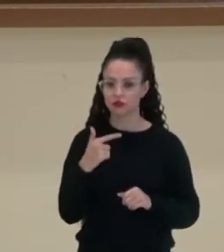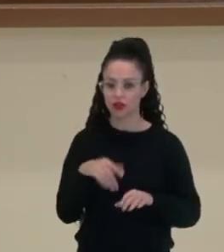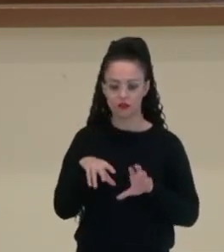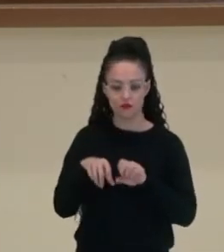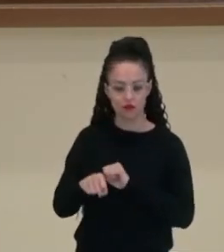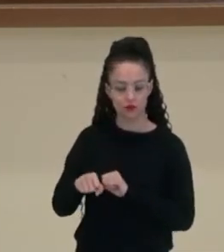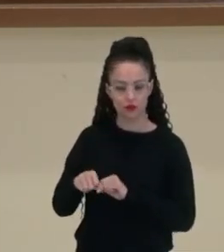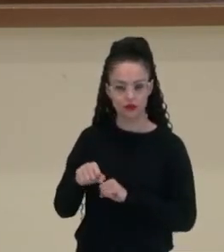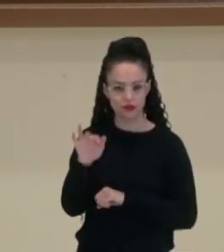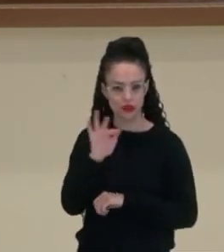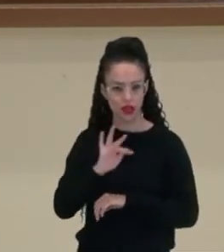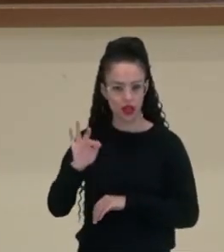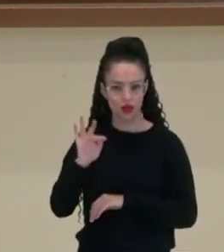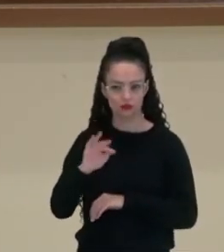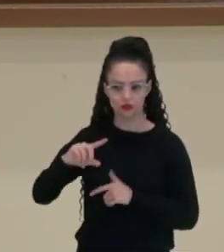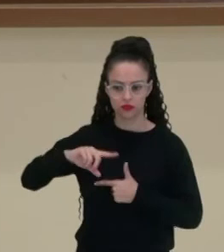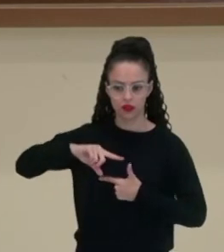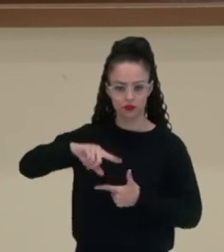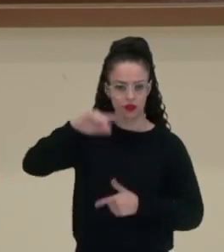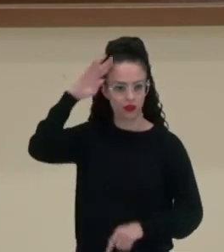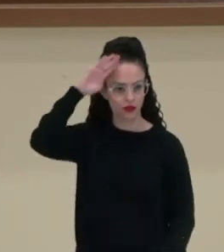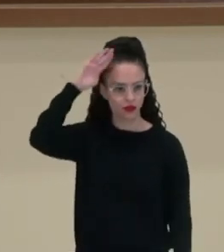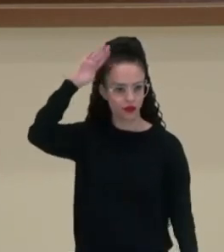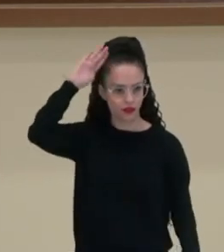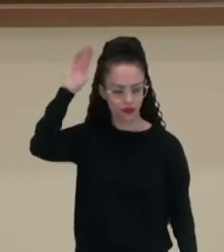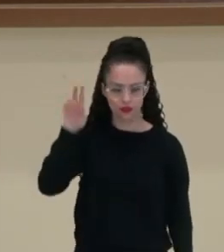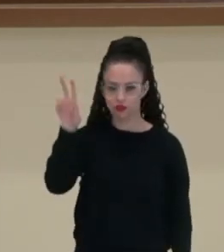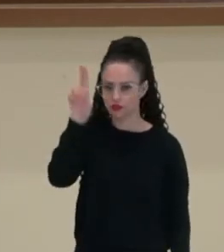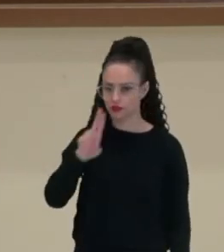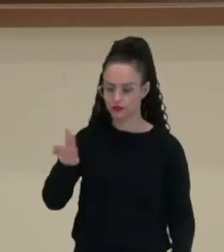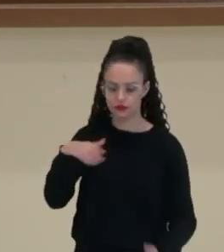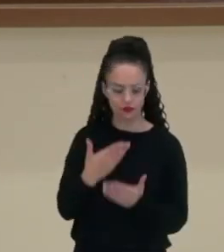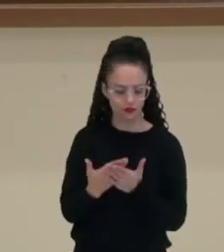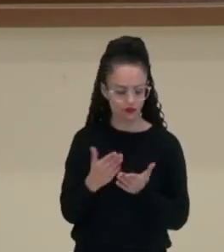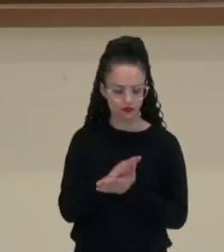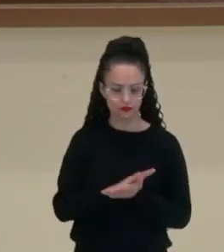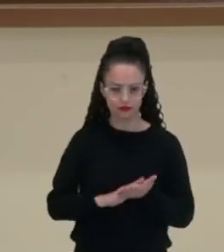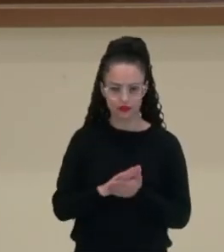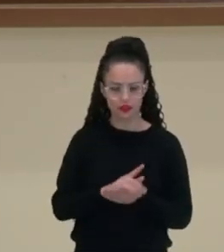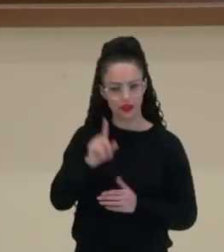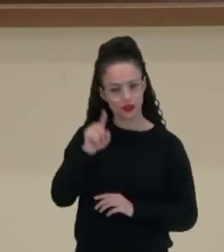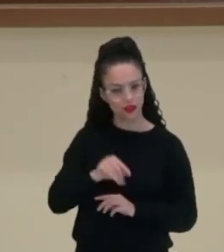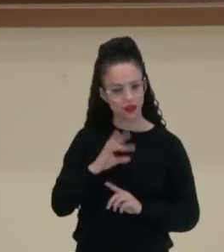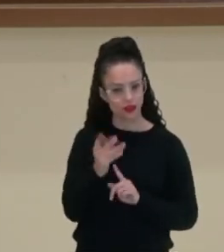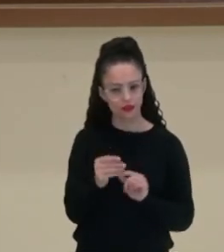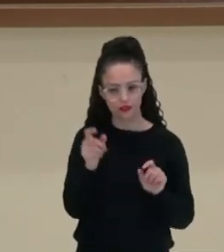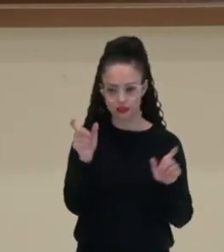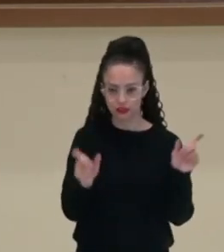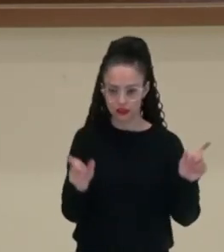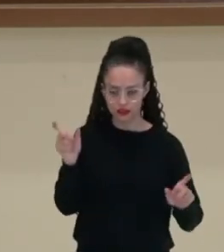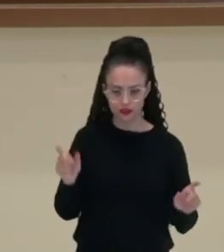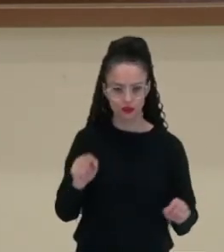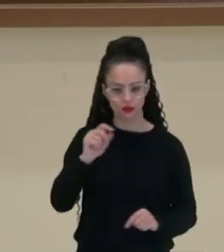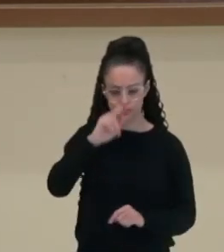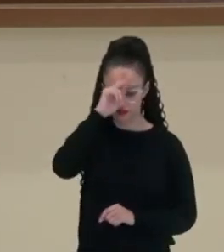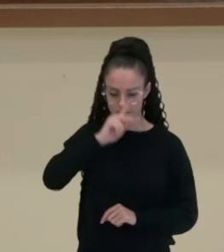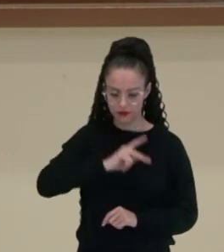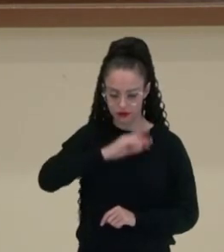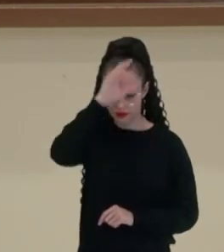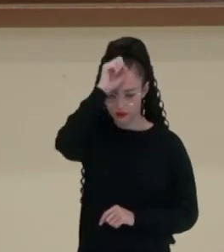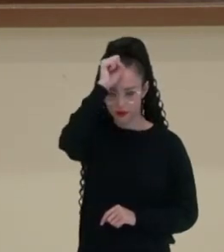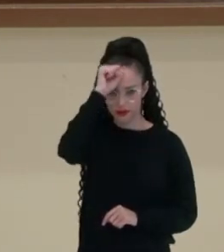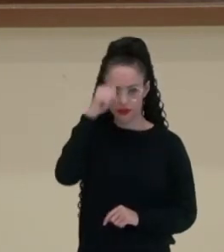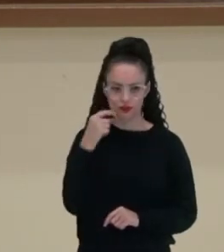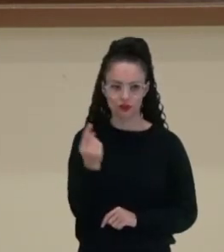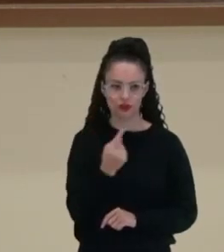formação tradicional, né, acadêmica, de universidade. Não, são artistas que, né, são autodidatas,